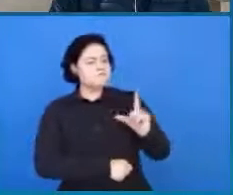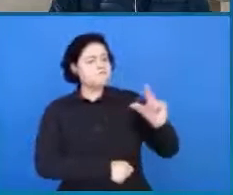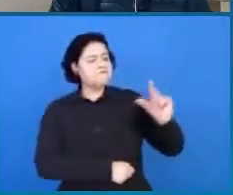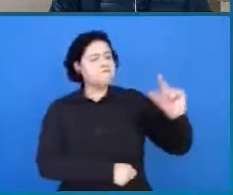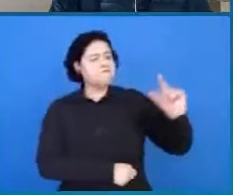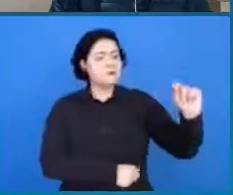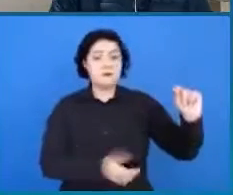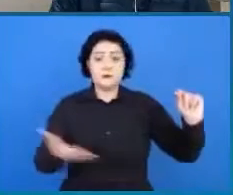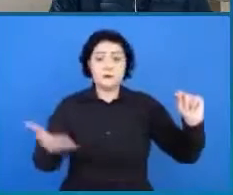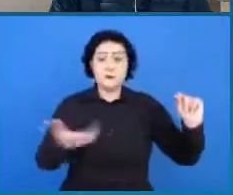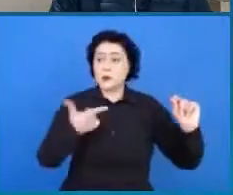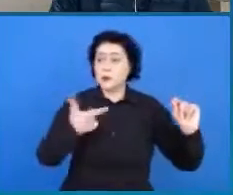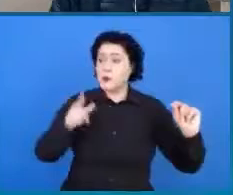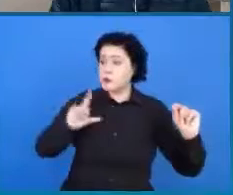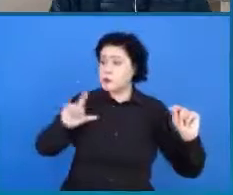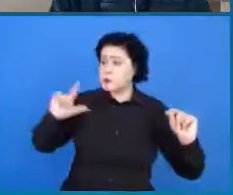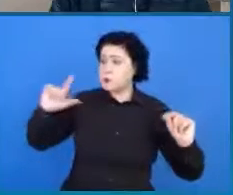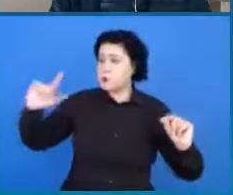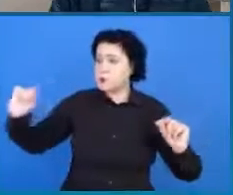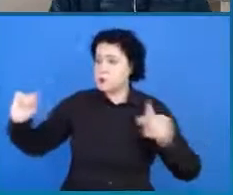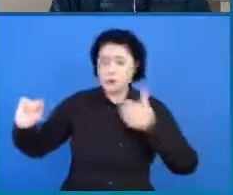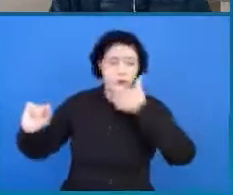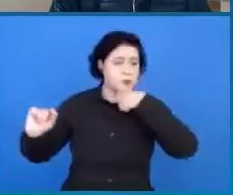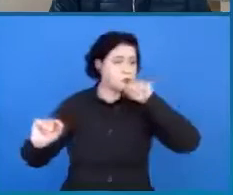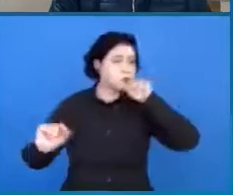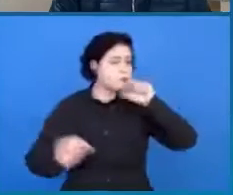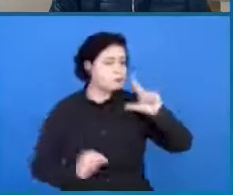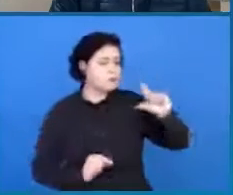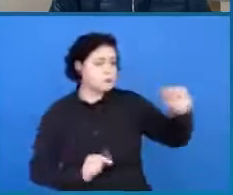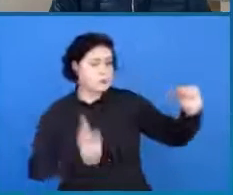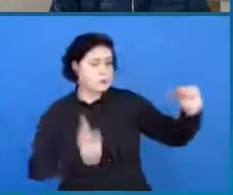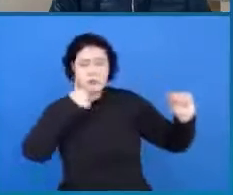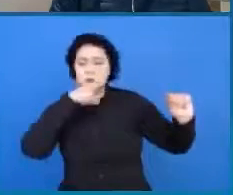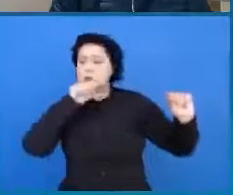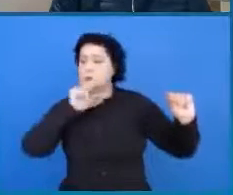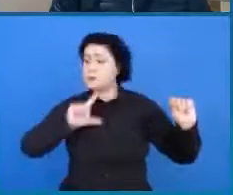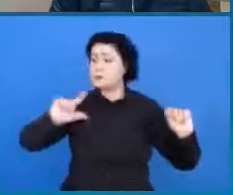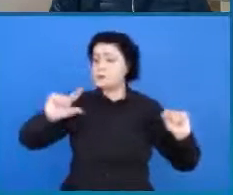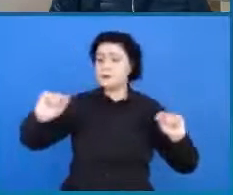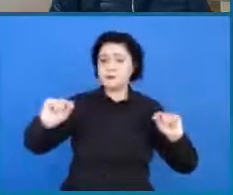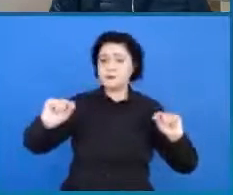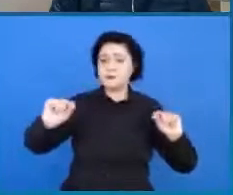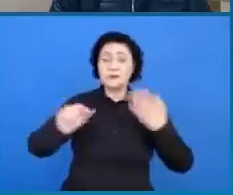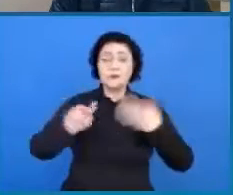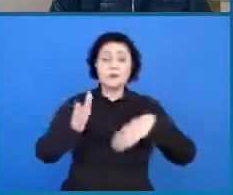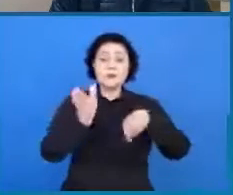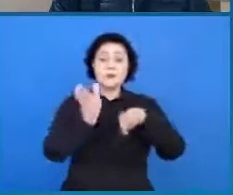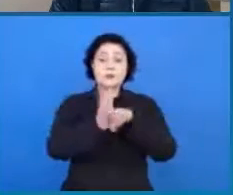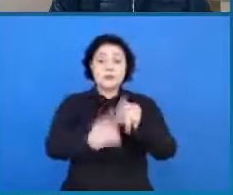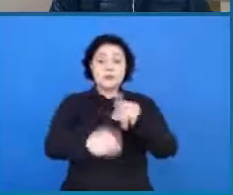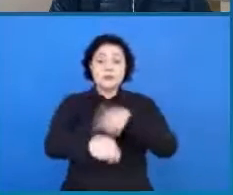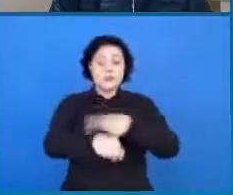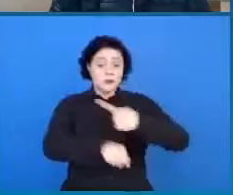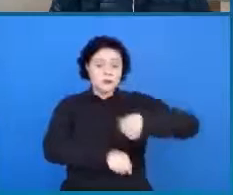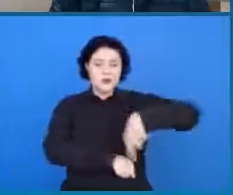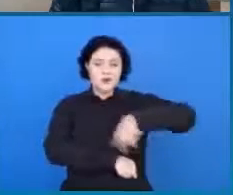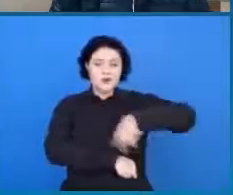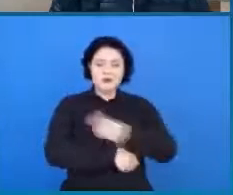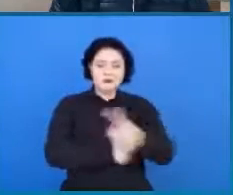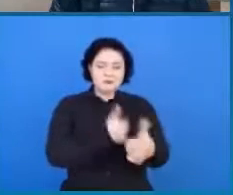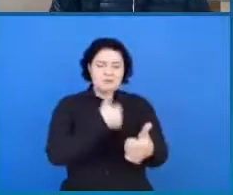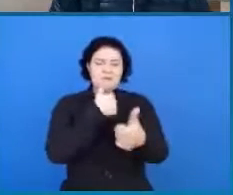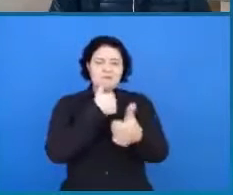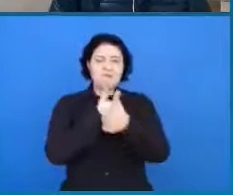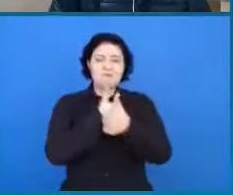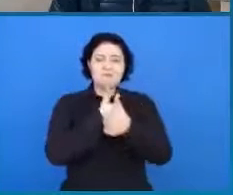agora aquele outro pai de falando mãe de Beltran bom e quando chegar vezes dos nossos mais próximos